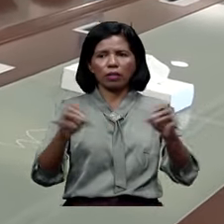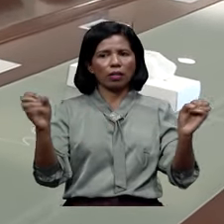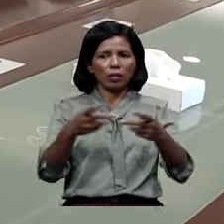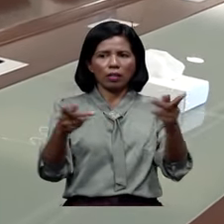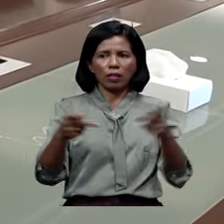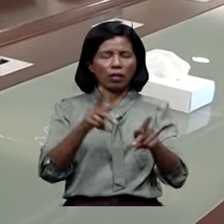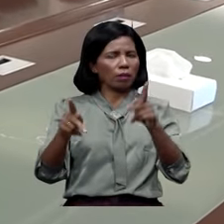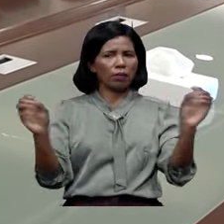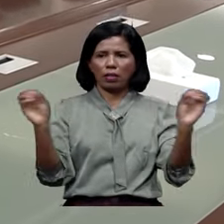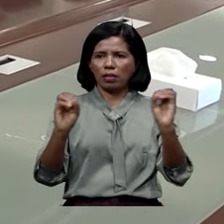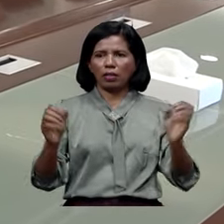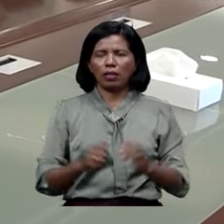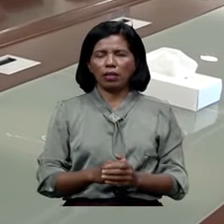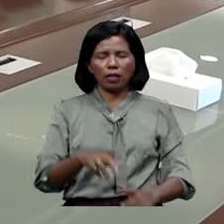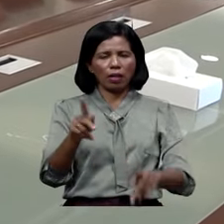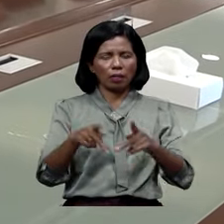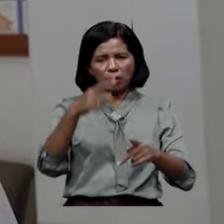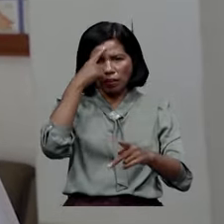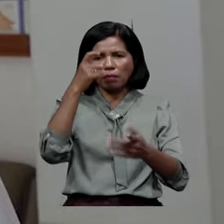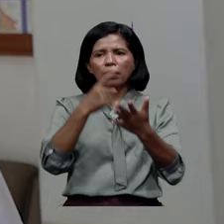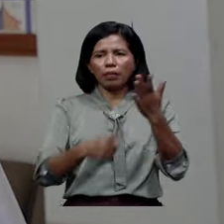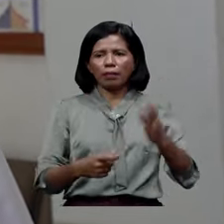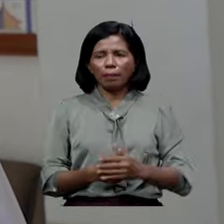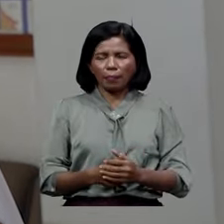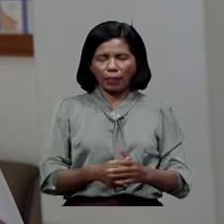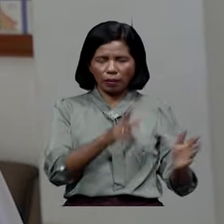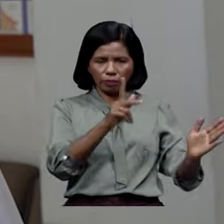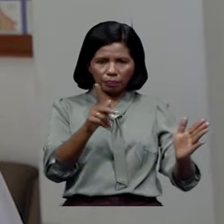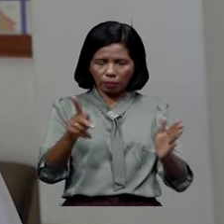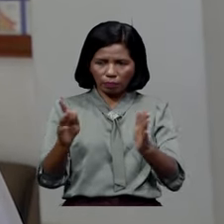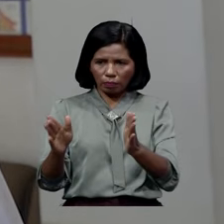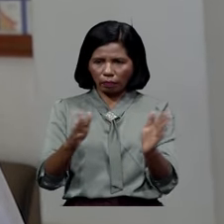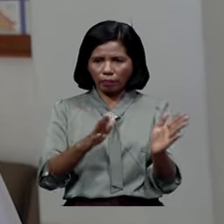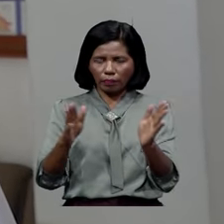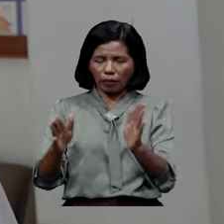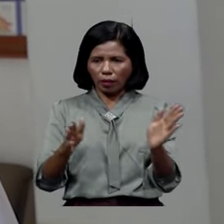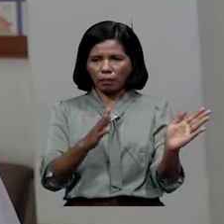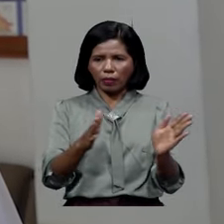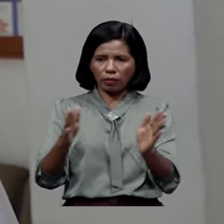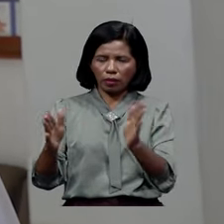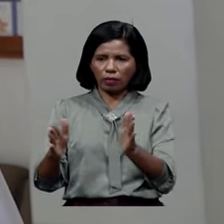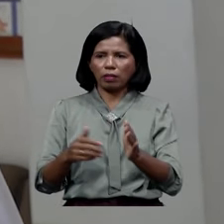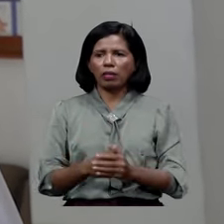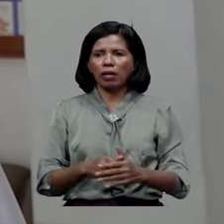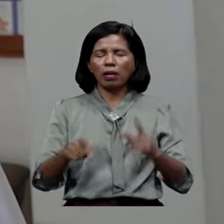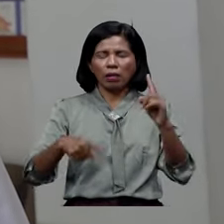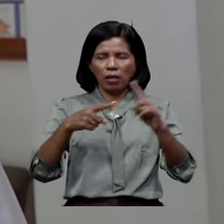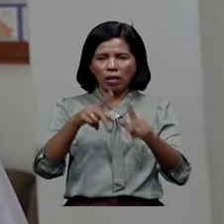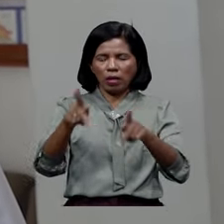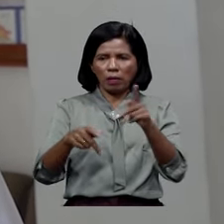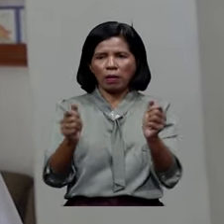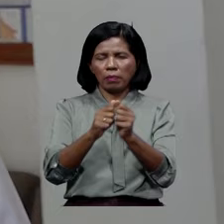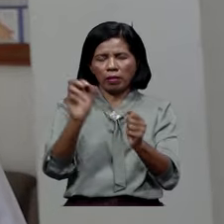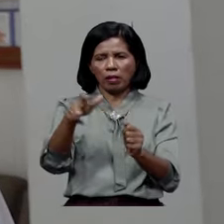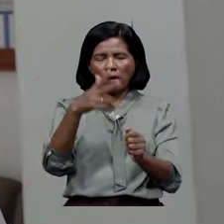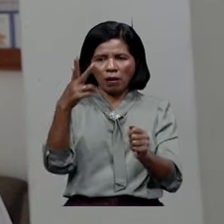mínima mínima to tebes mínima to sen to masera pode ver que o conselho plano para atuar minimiza o processo de neve quando vai ir a estagiar será na instituição de Maitan,